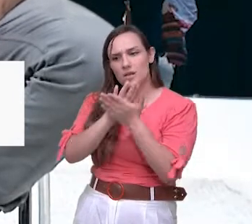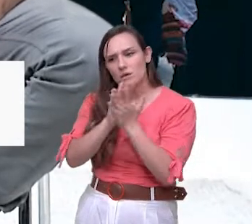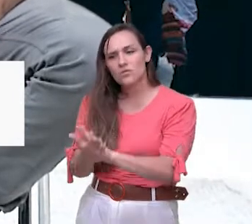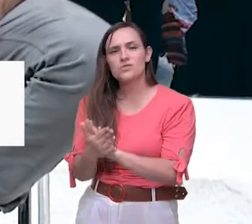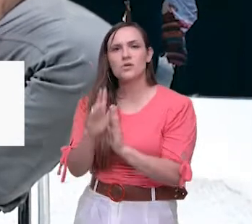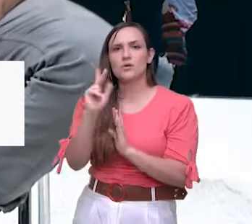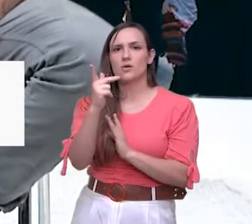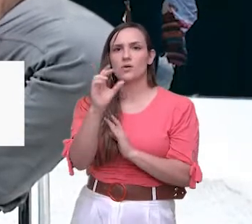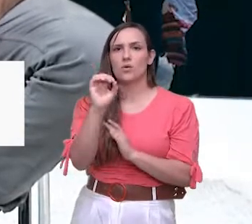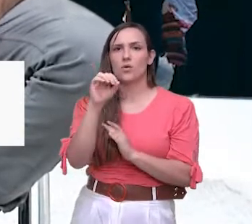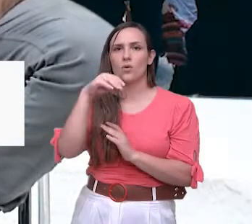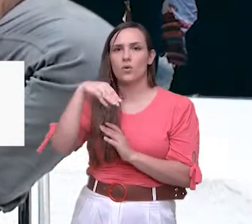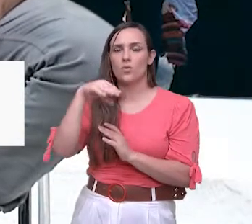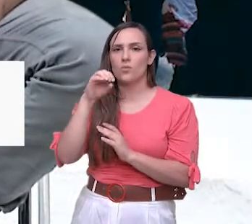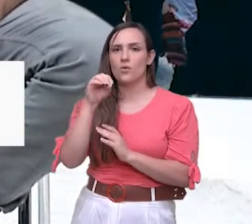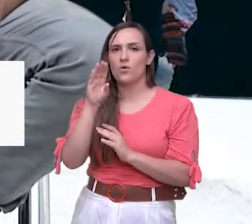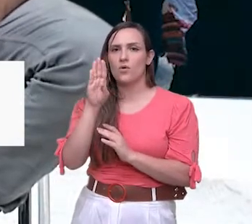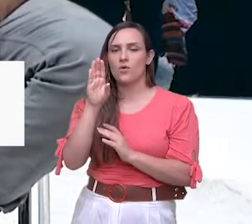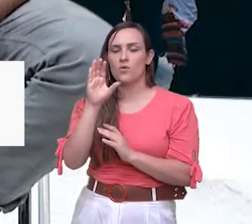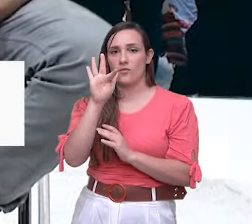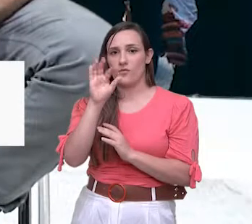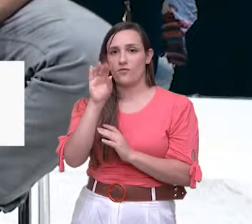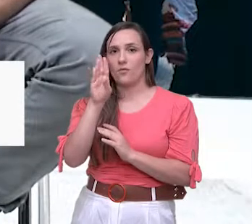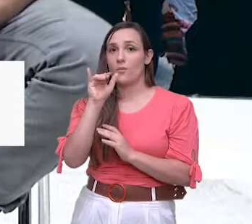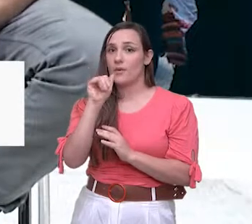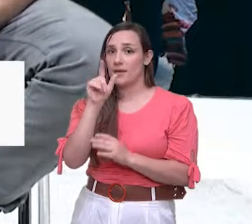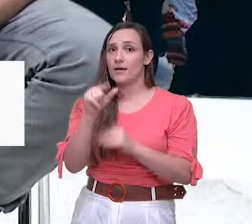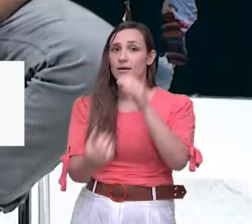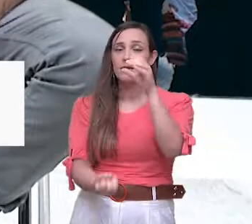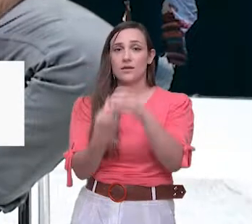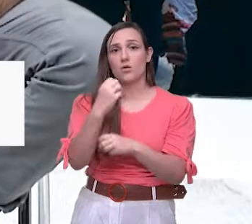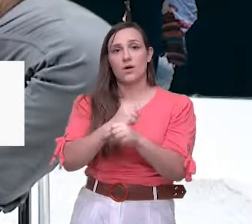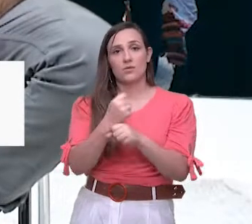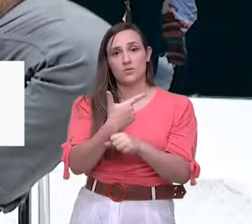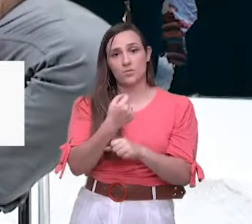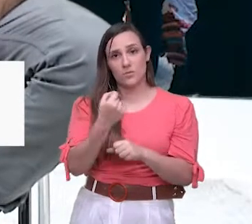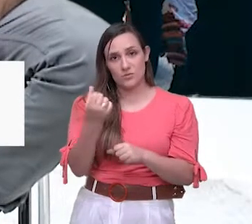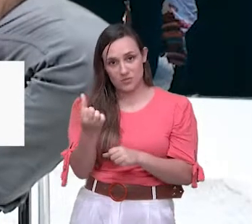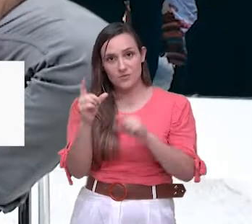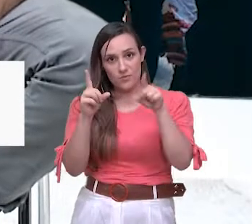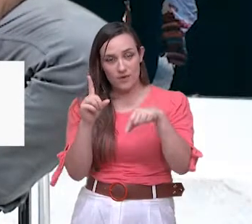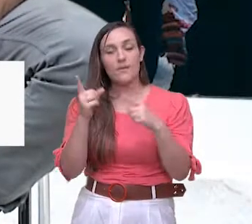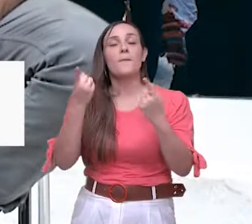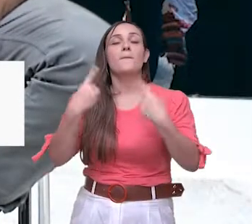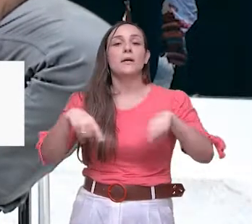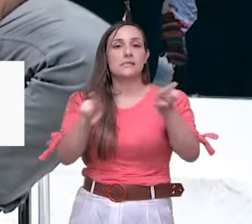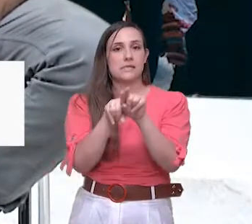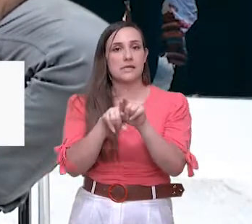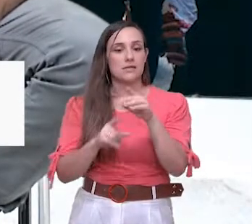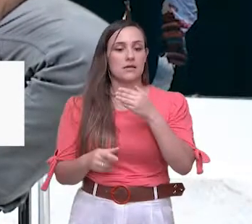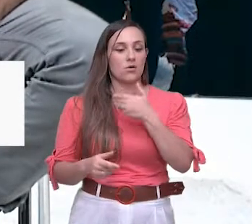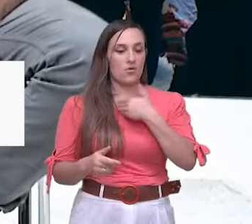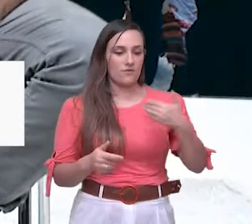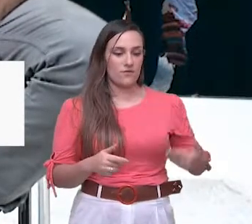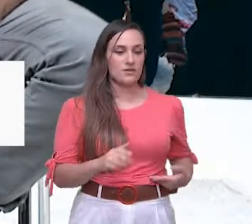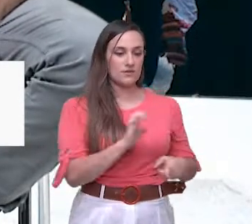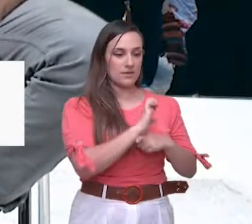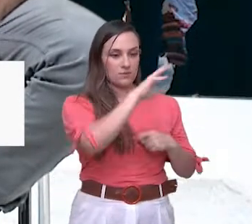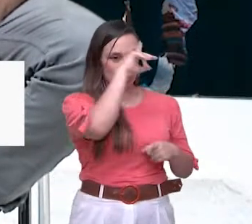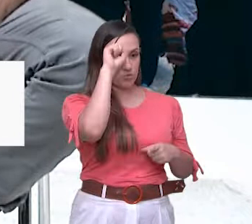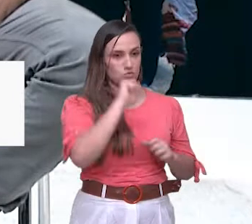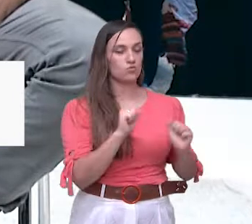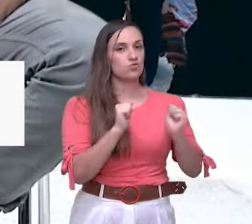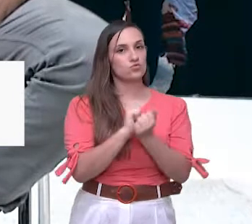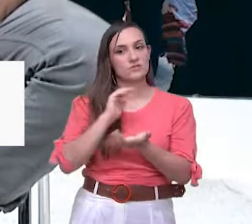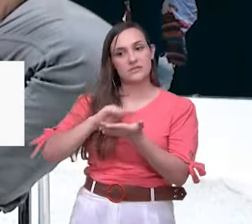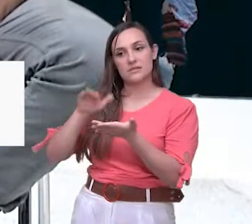entre o nome do Centro Estadual de cidadania LGBT ele foi criado em Julho de 2006 a partir de uma parceria pelo Estado do Mato